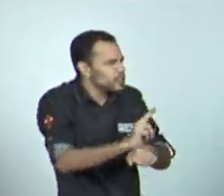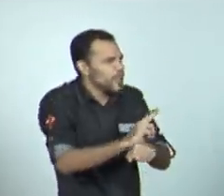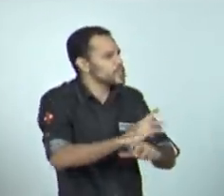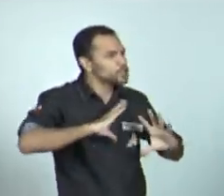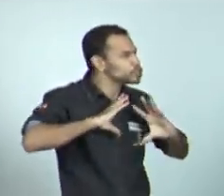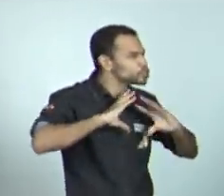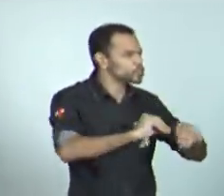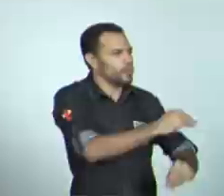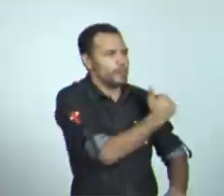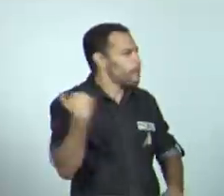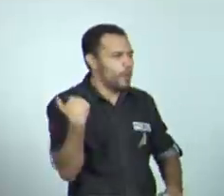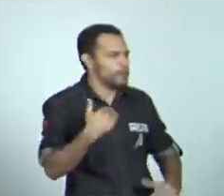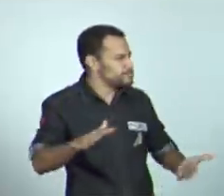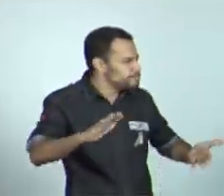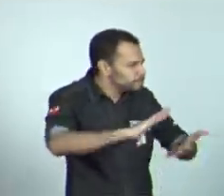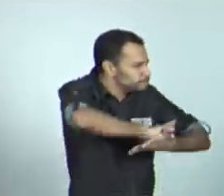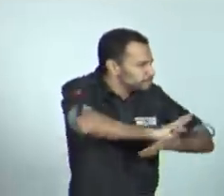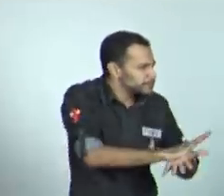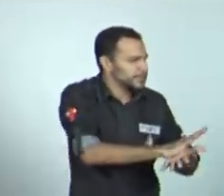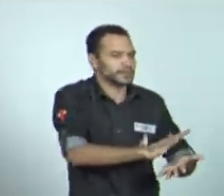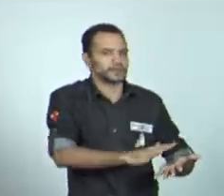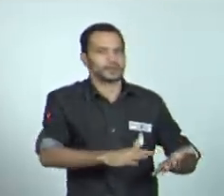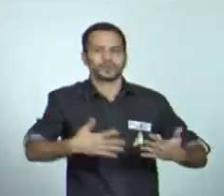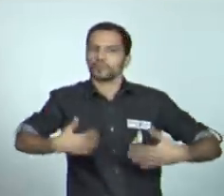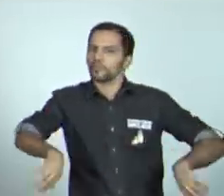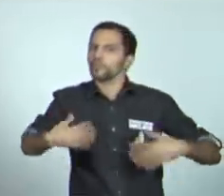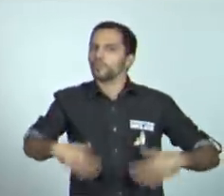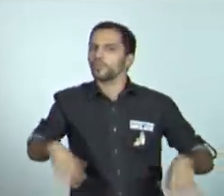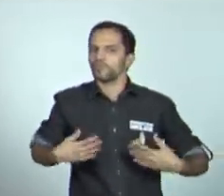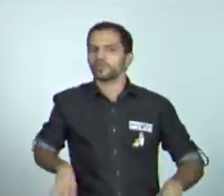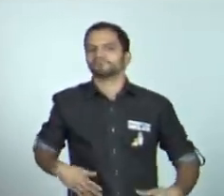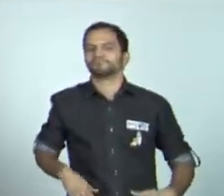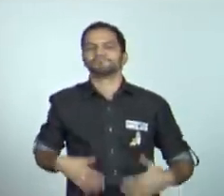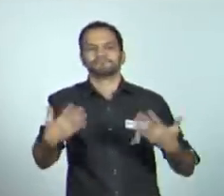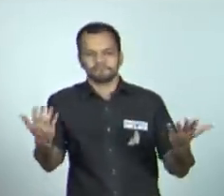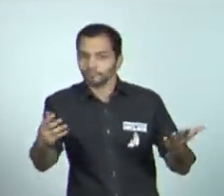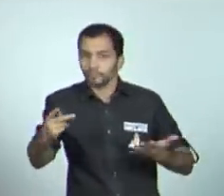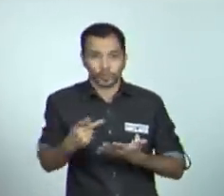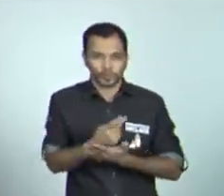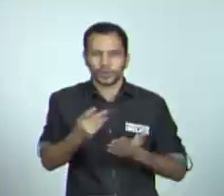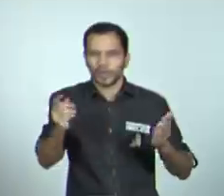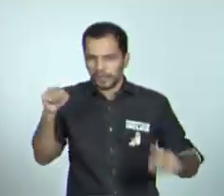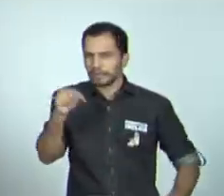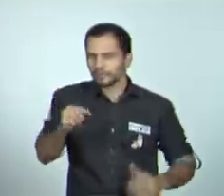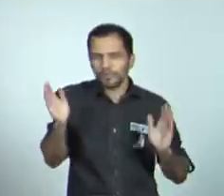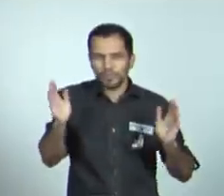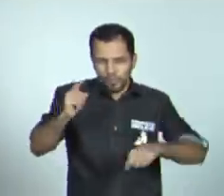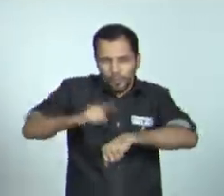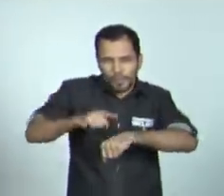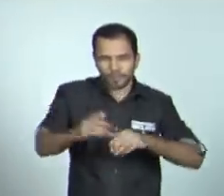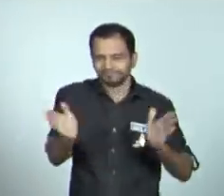executados meus amados irmãos estão gente momento complicado o rei aqui é herodes